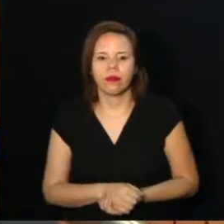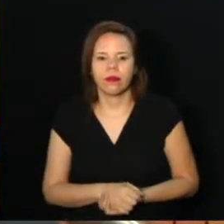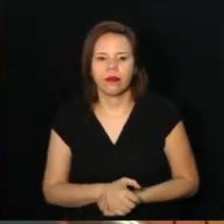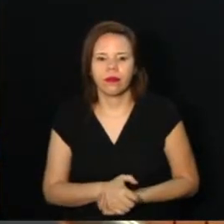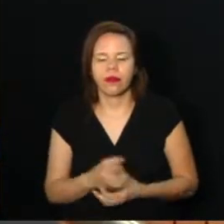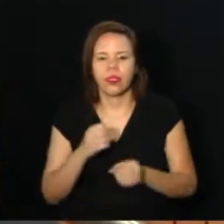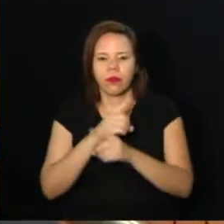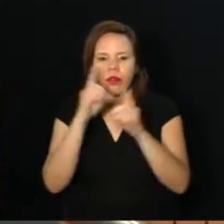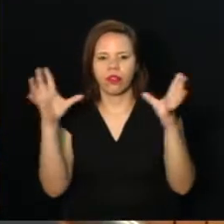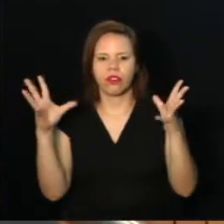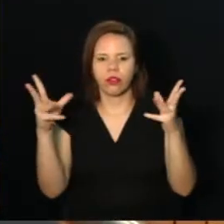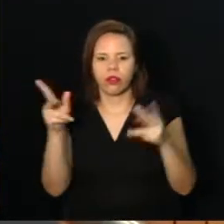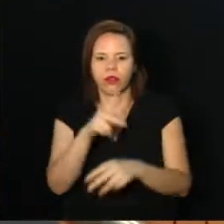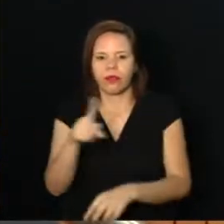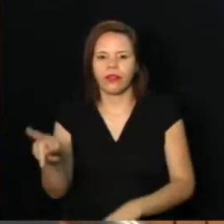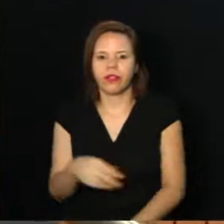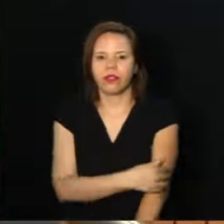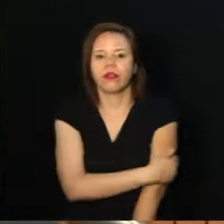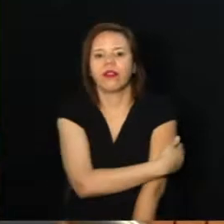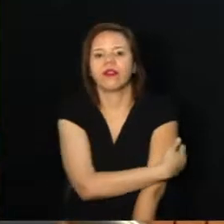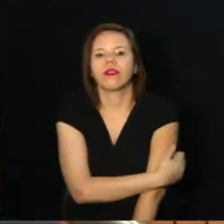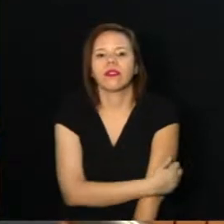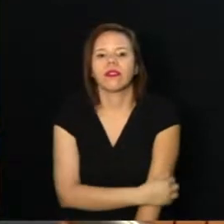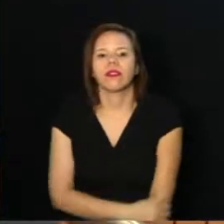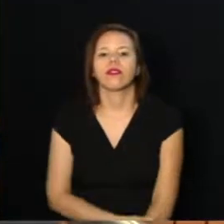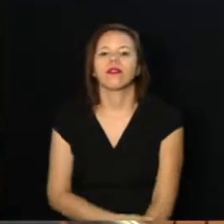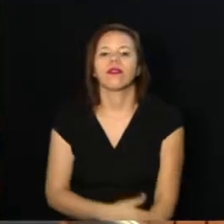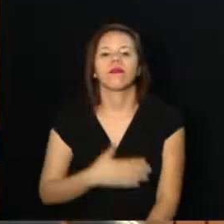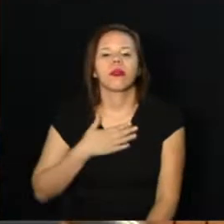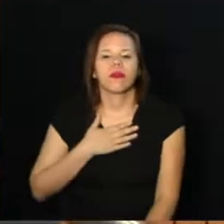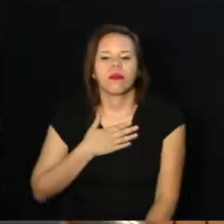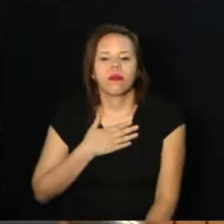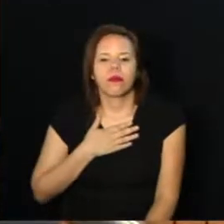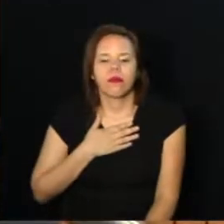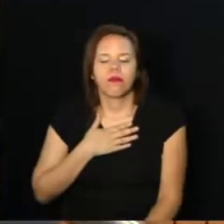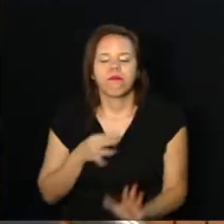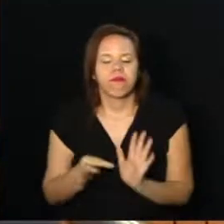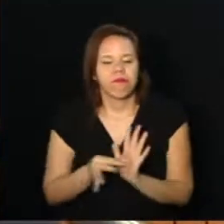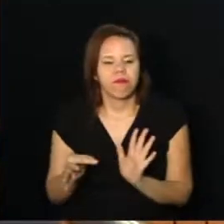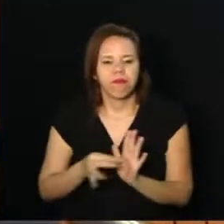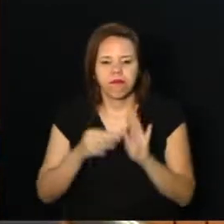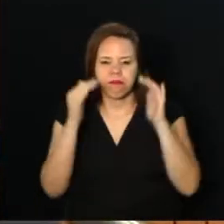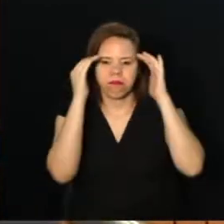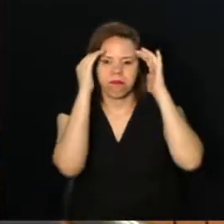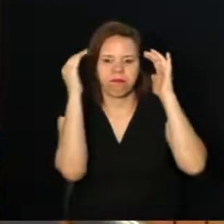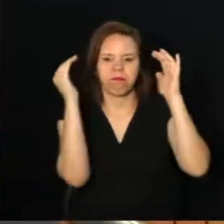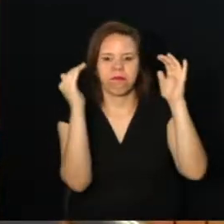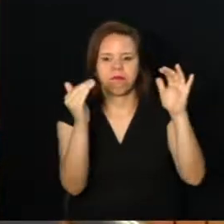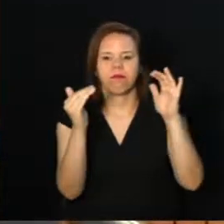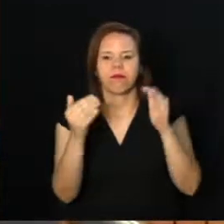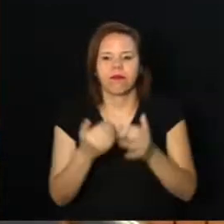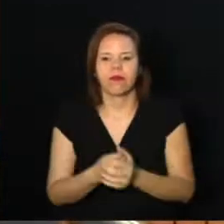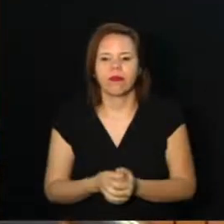Bom dia a todos os professores. Para mim é uma honra muito grande poder